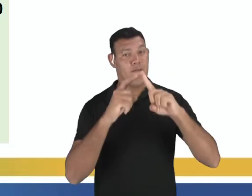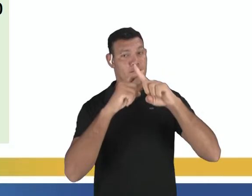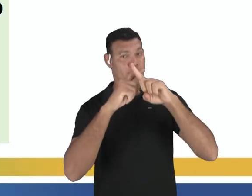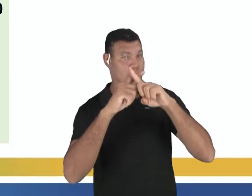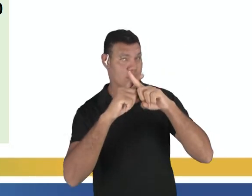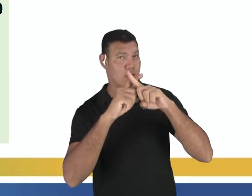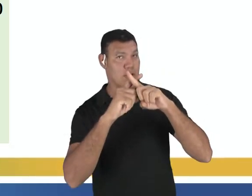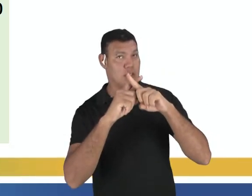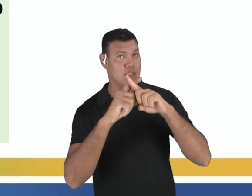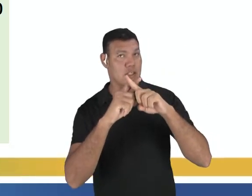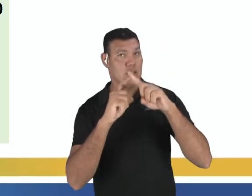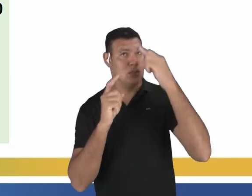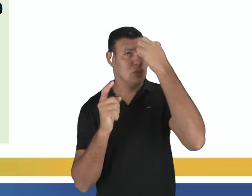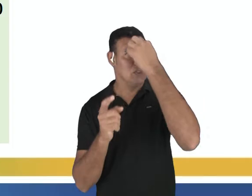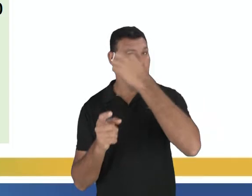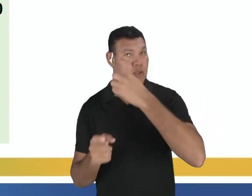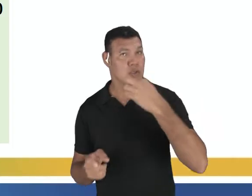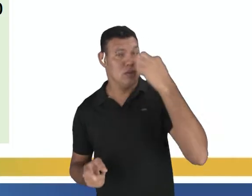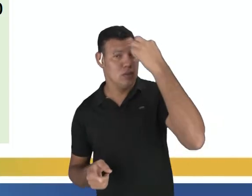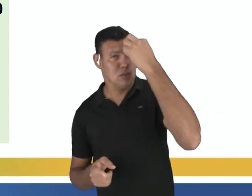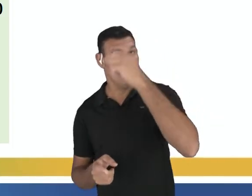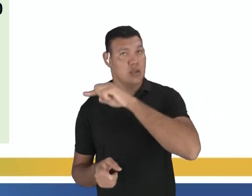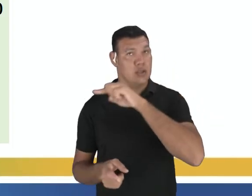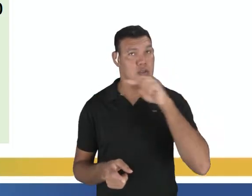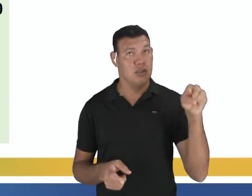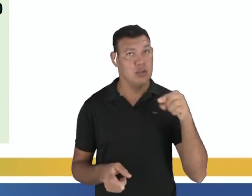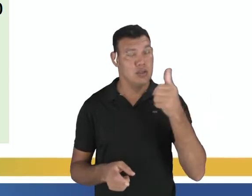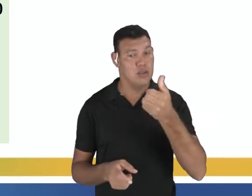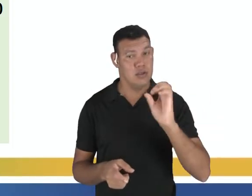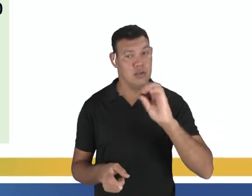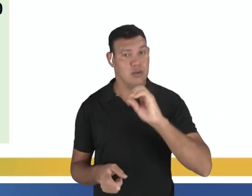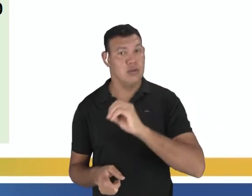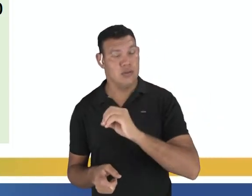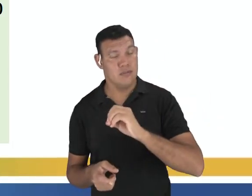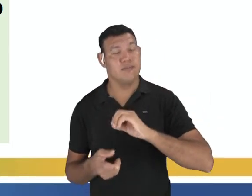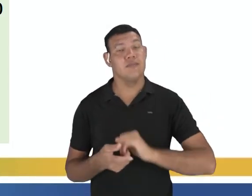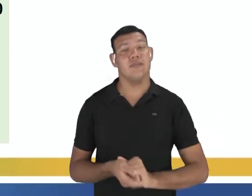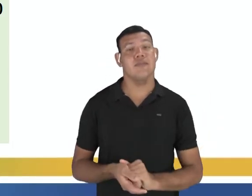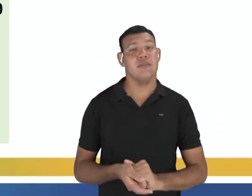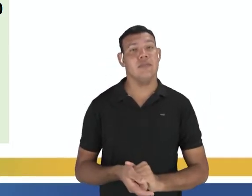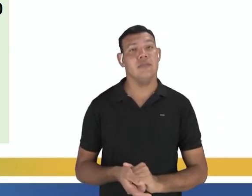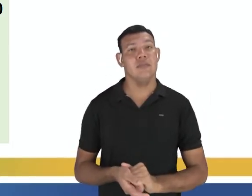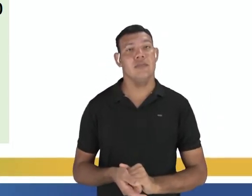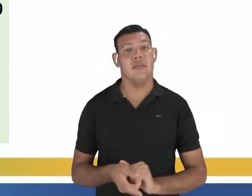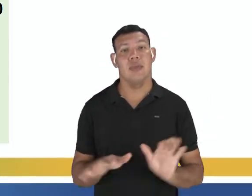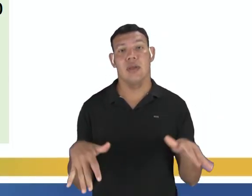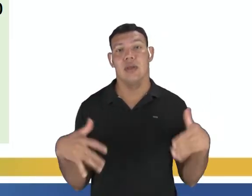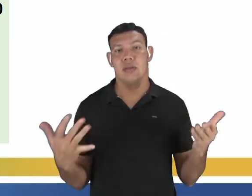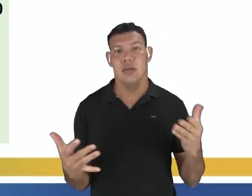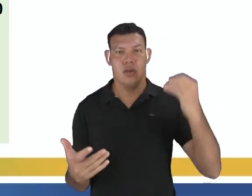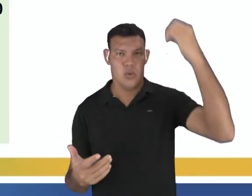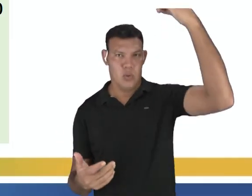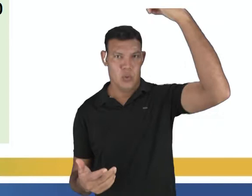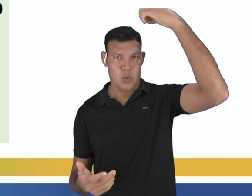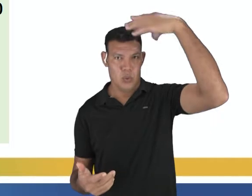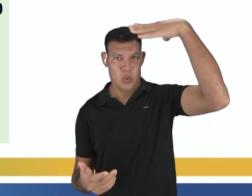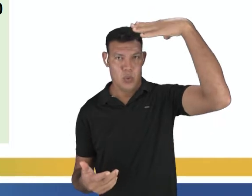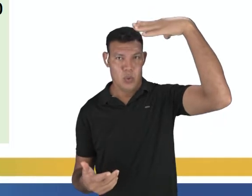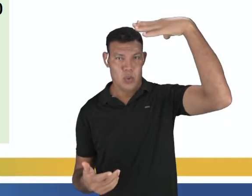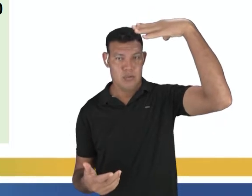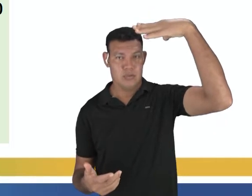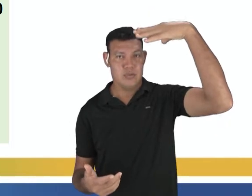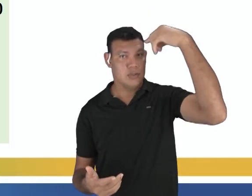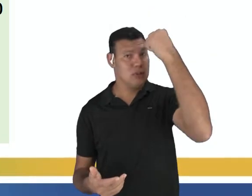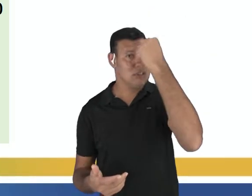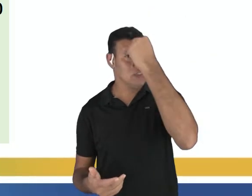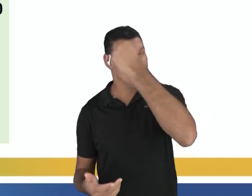Primeiro eu tenho que determinar, né, quanto tempo essa lâmpada incandescente da questão número 1 ficou ligada durante o mês todo, né? Se ela ficava ligada 9 horas